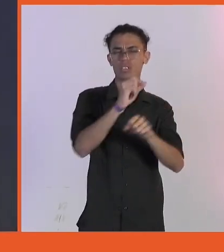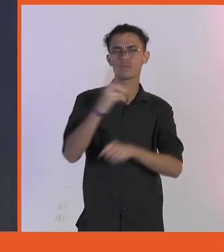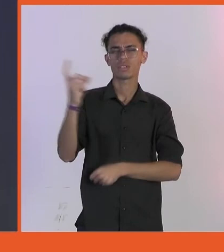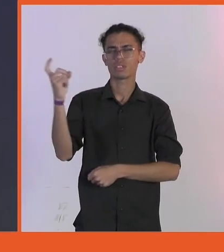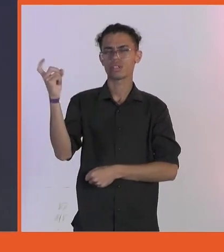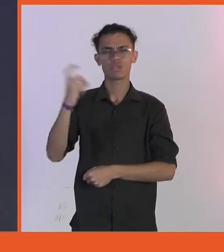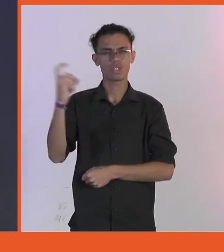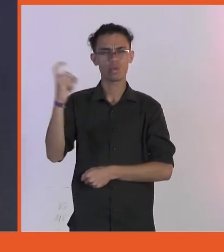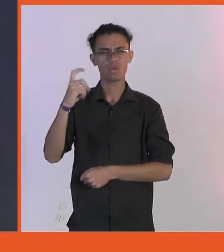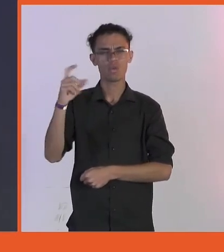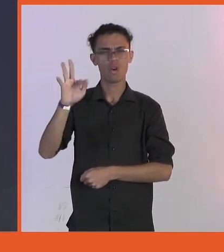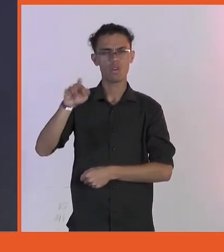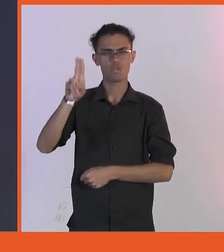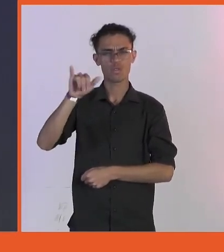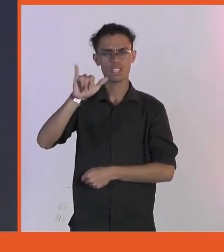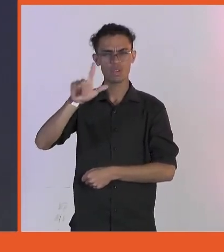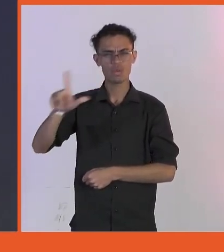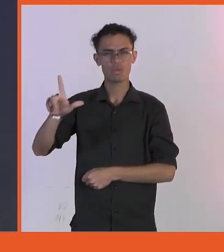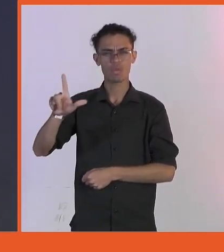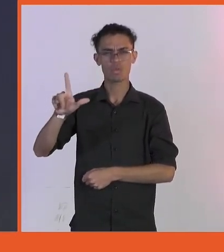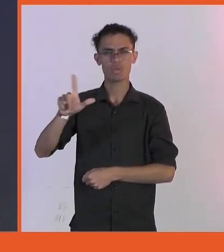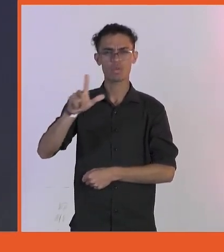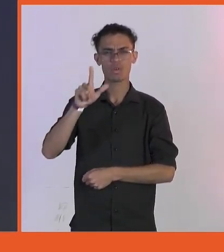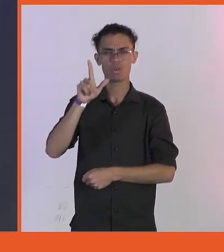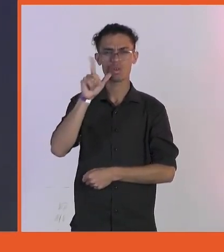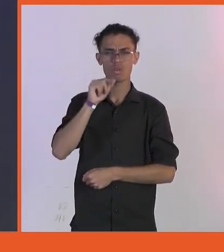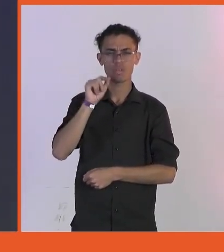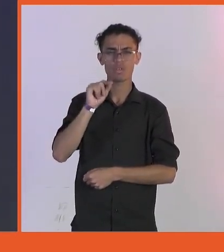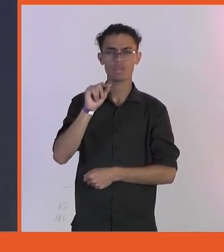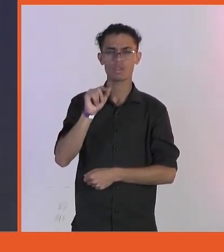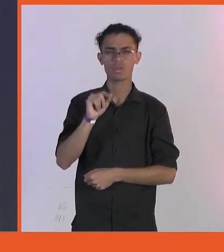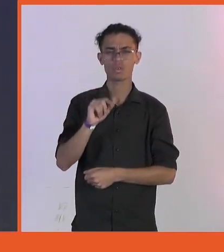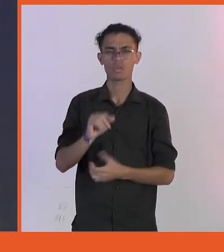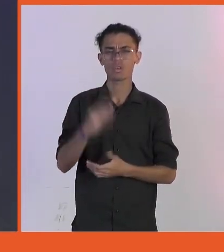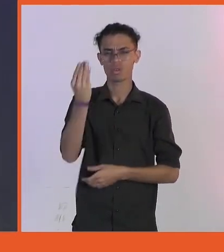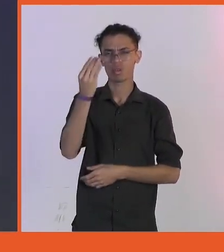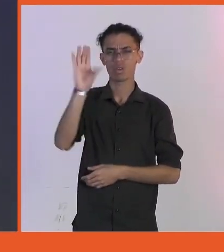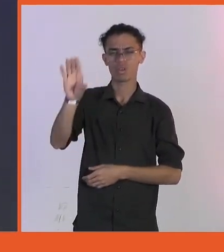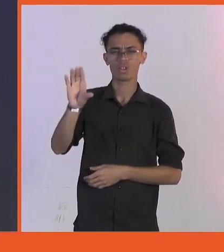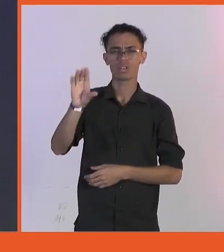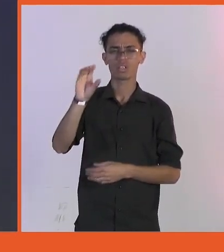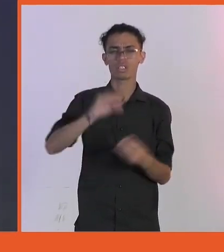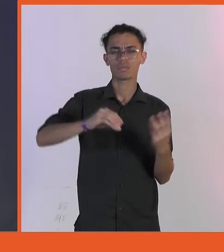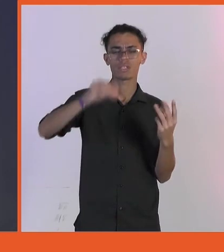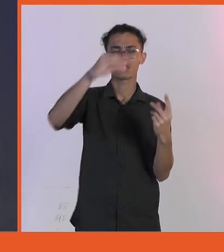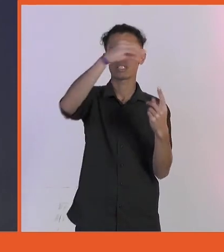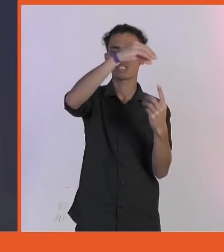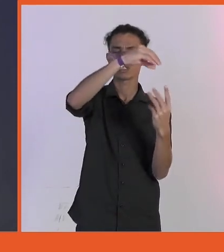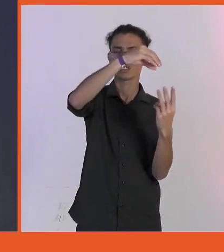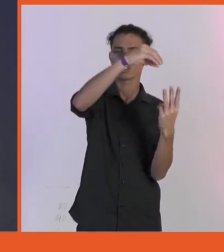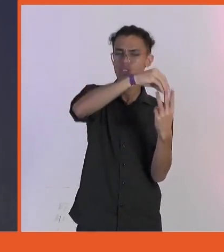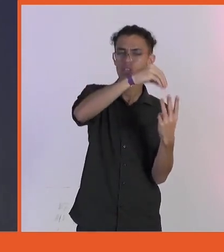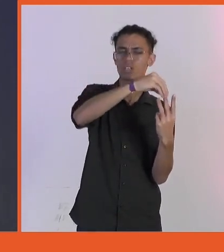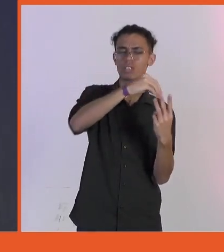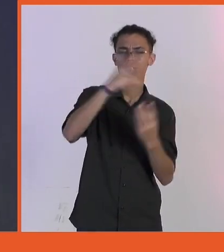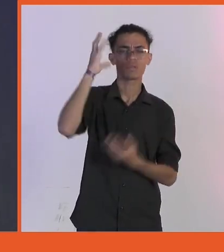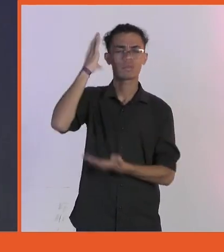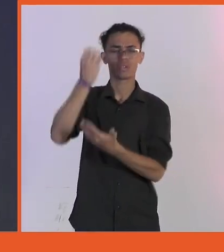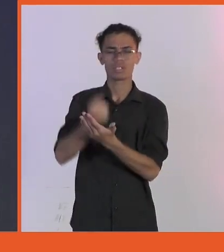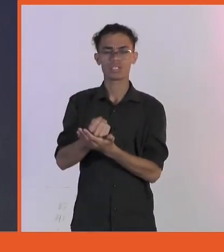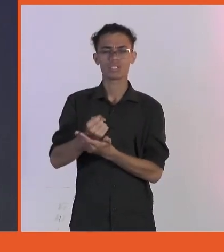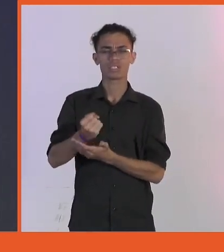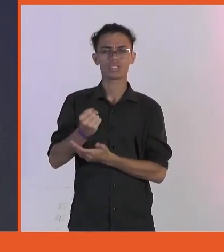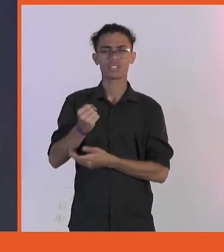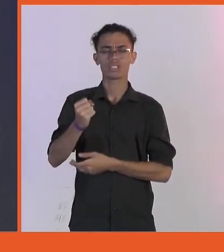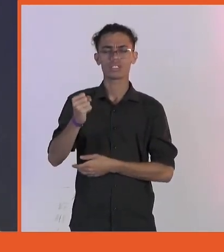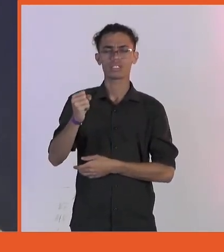como topo de funil, Twitter como topo de funil, feed do Instagram, Reels como topo de funil. Story, Twitch e podcast eu trato como meio, e